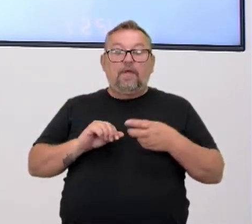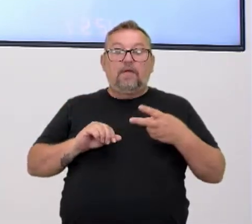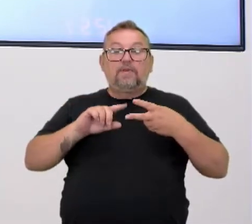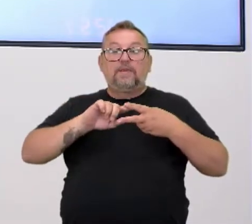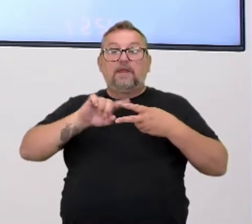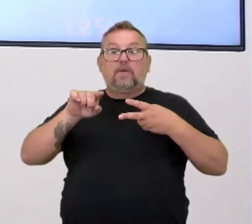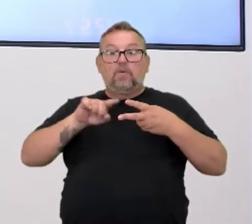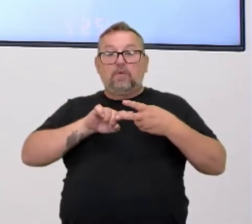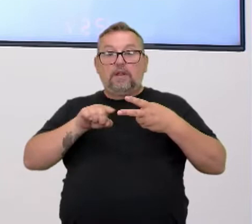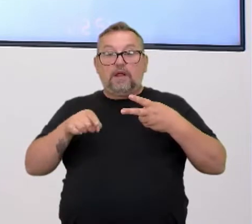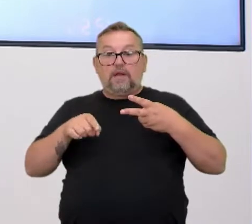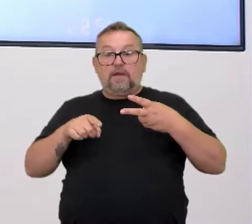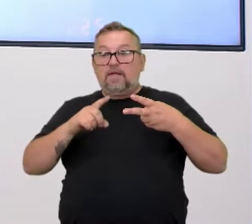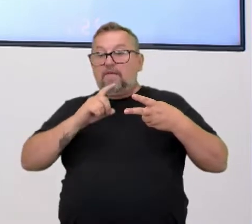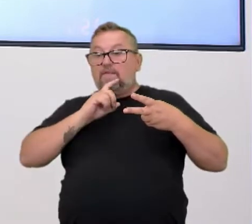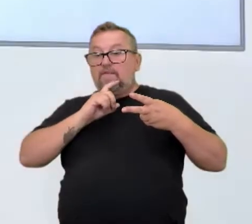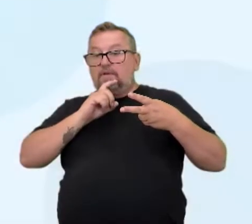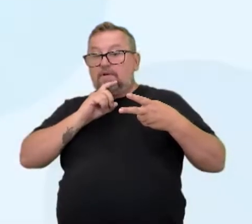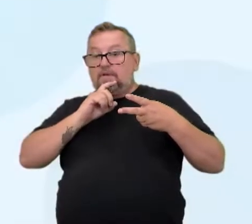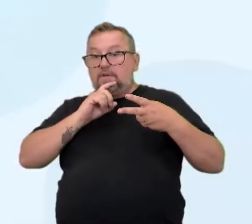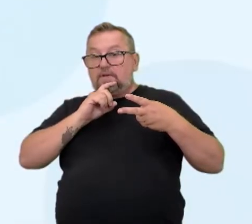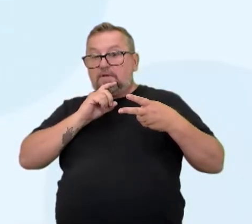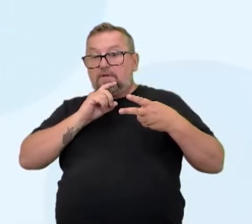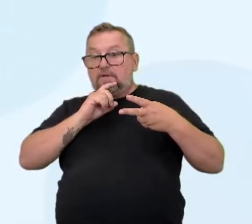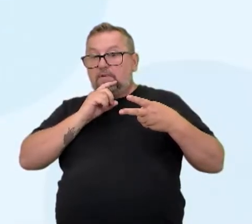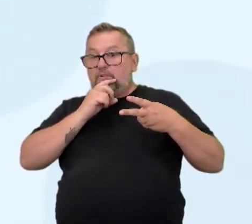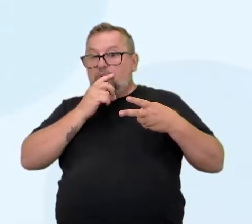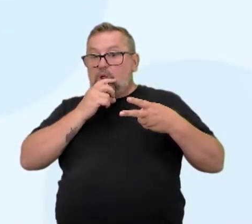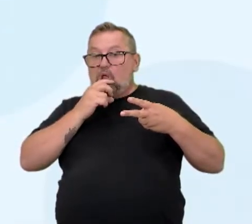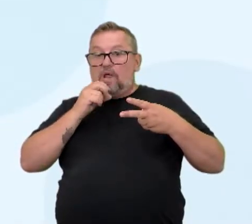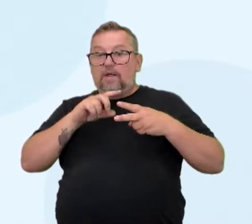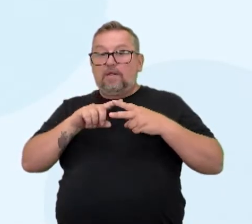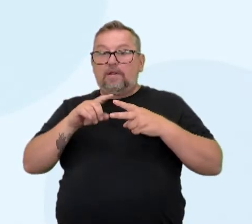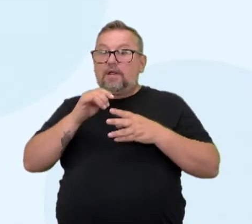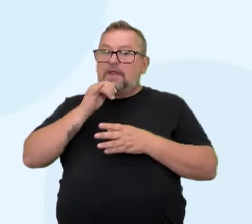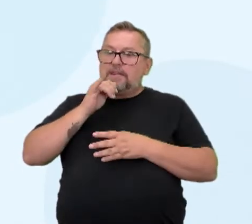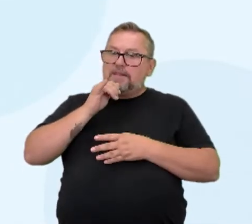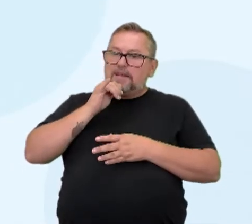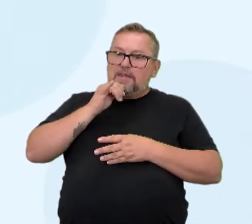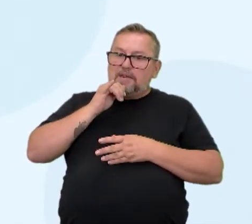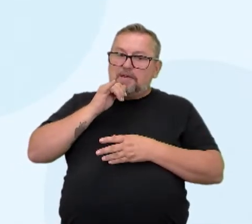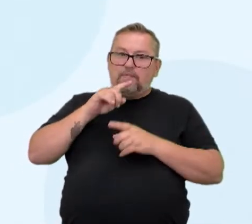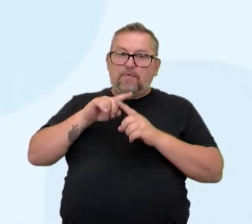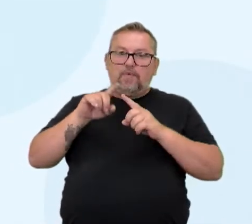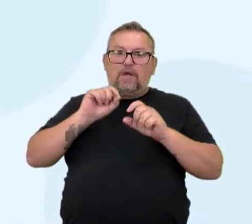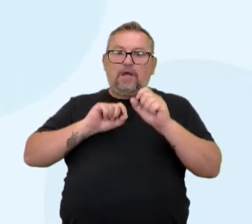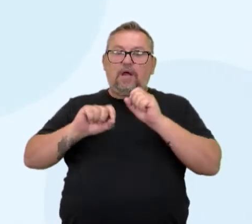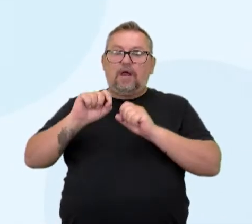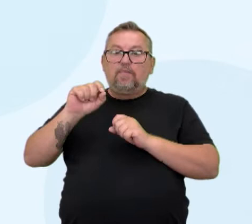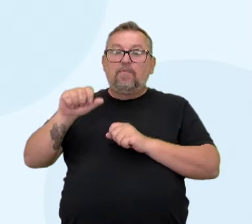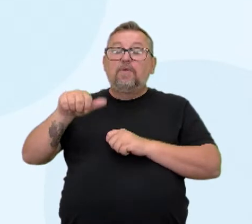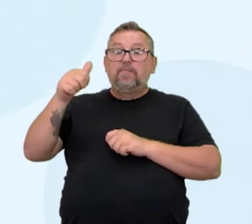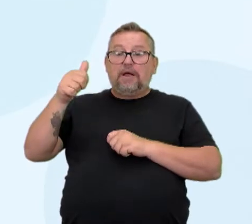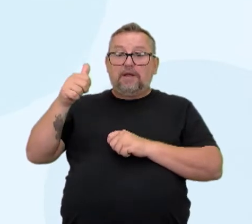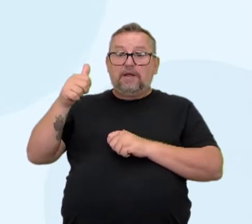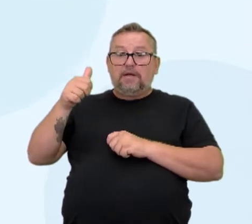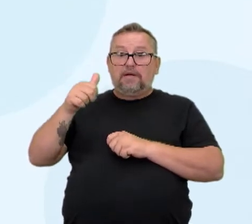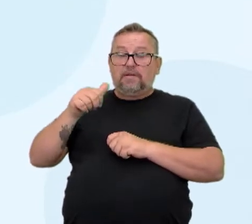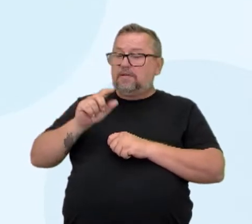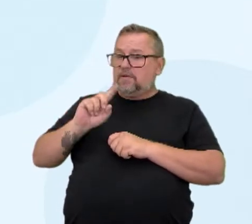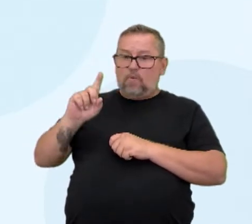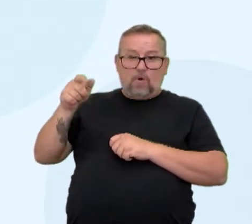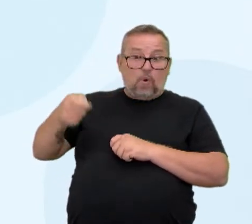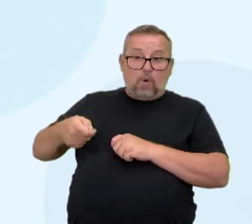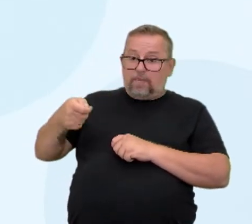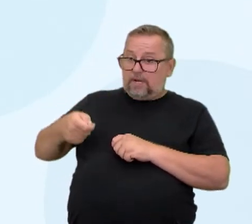aí indicado em verde, são itens, exemplos e exceções relacionados a primárias. E elas não